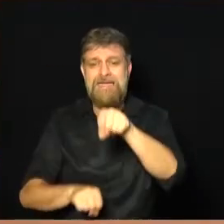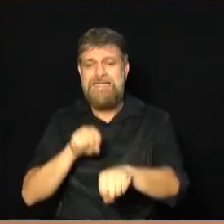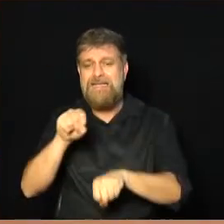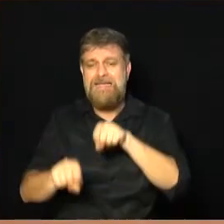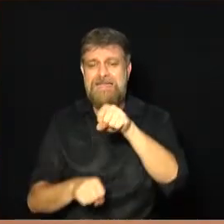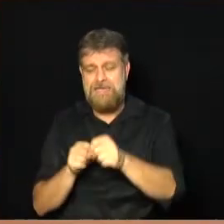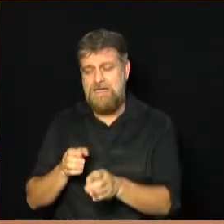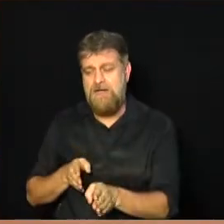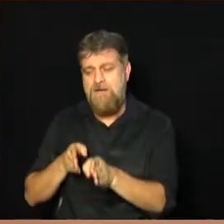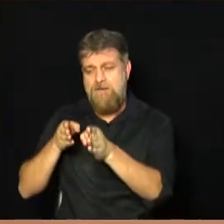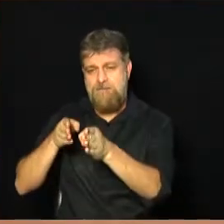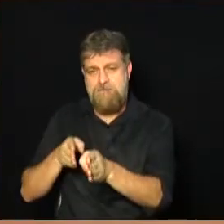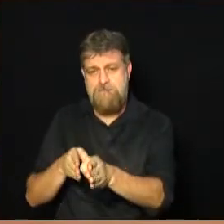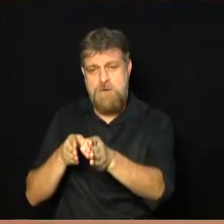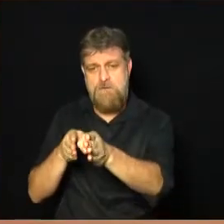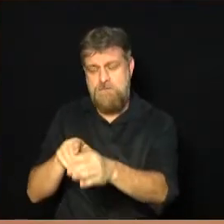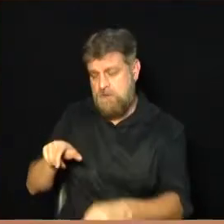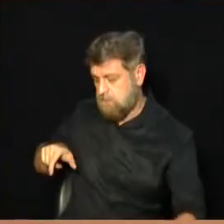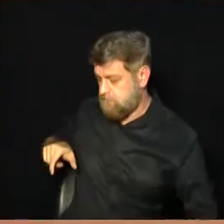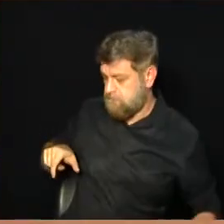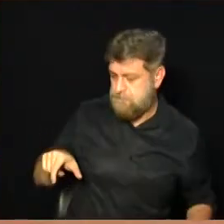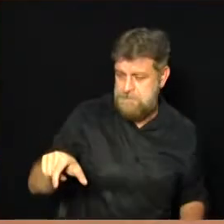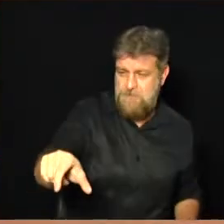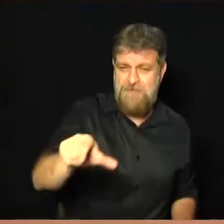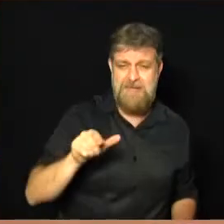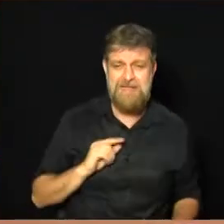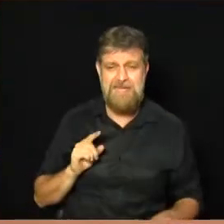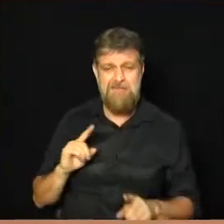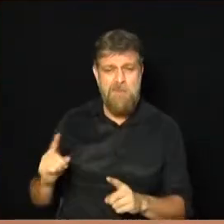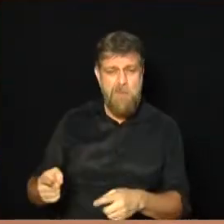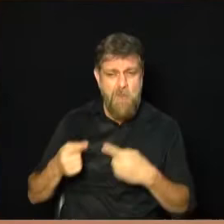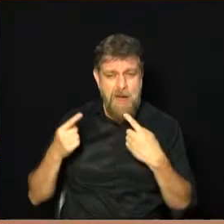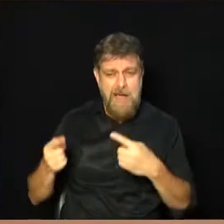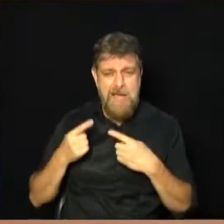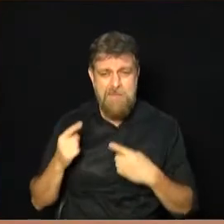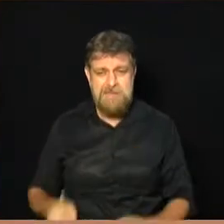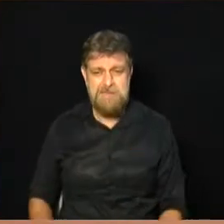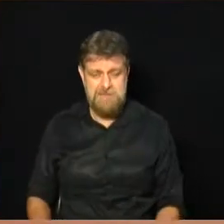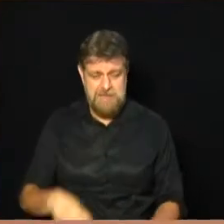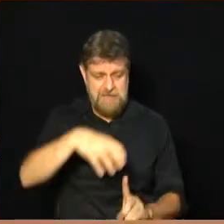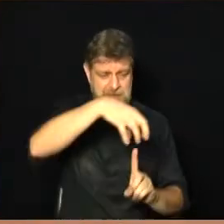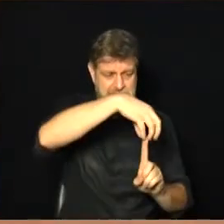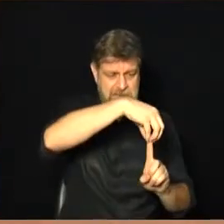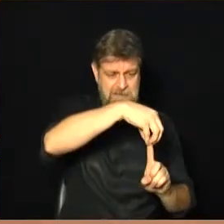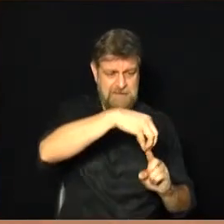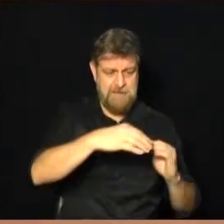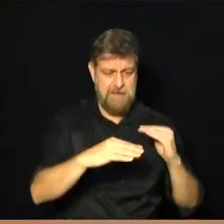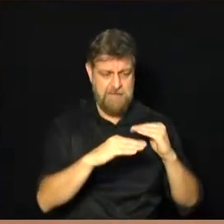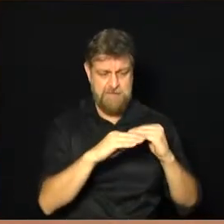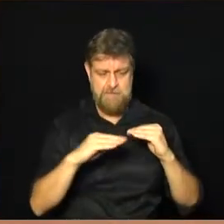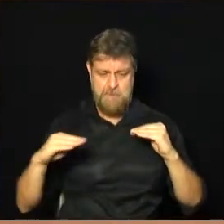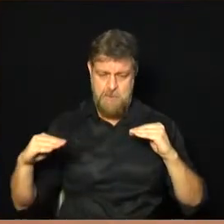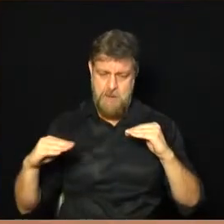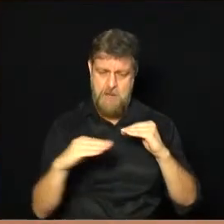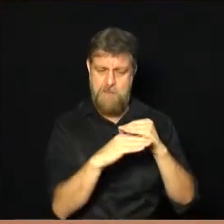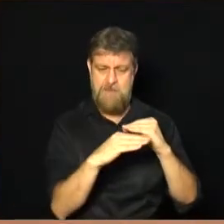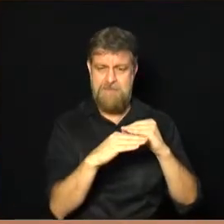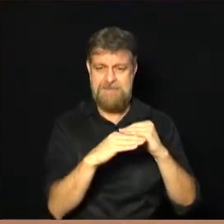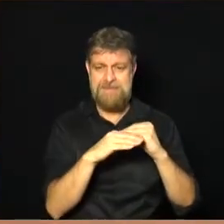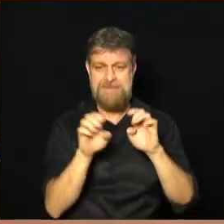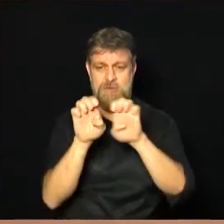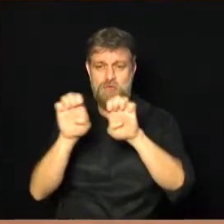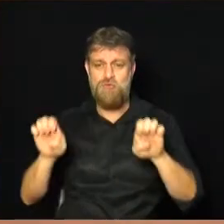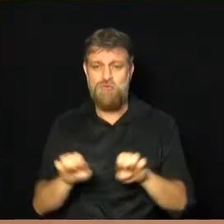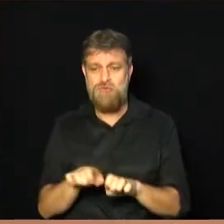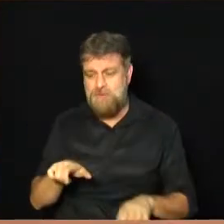Nós temos tido muitas reclamações que, nas estações de transferências, nem todas elas, contam ainda com infraestrutura,